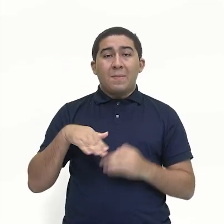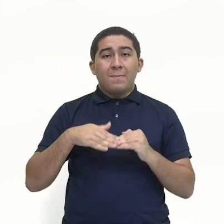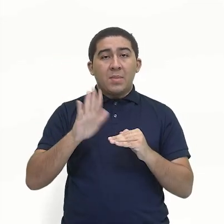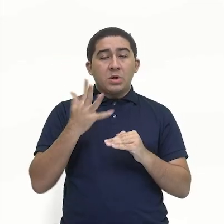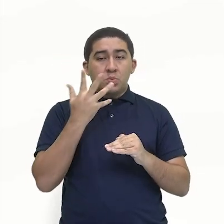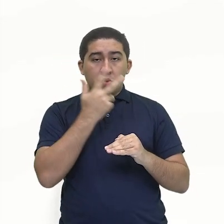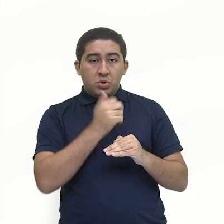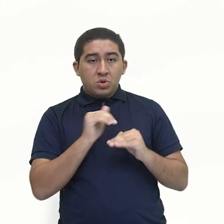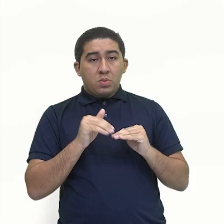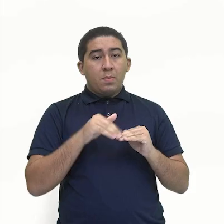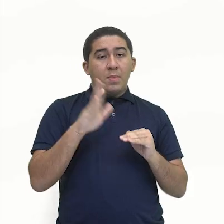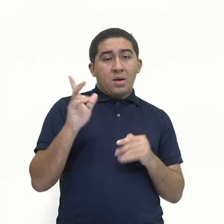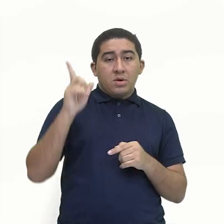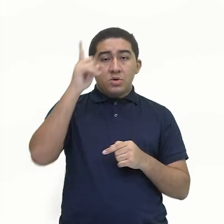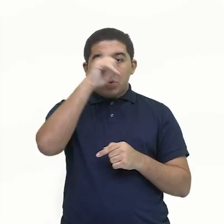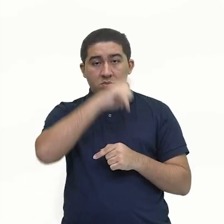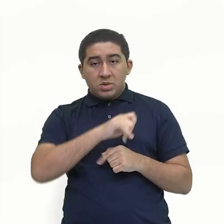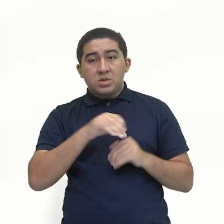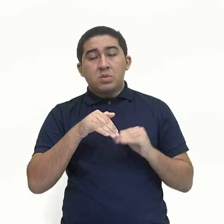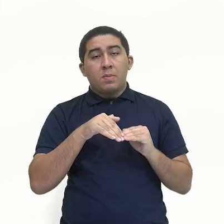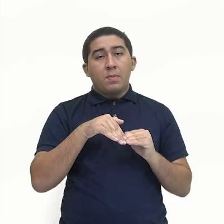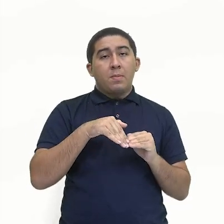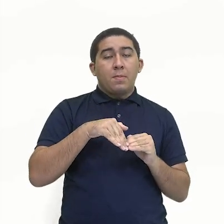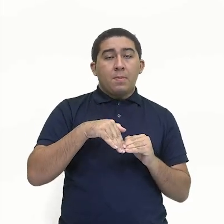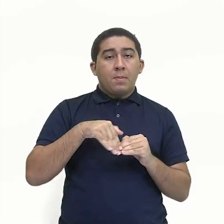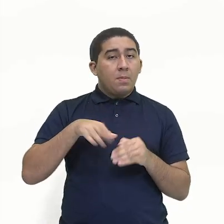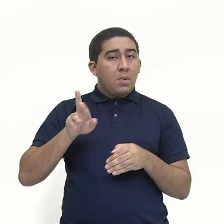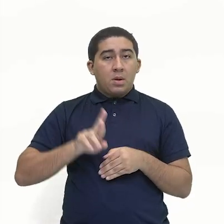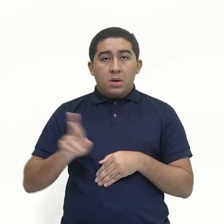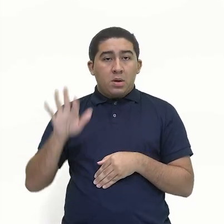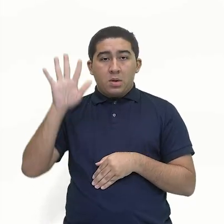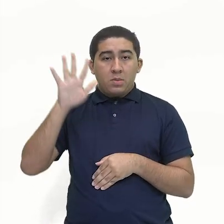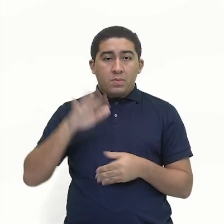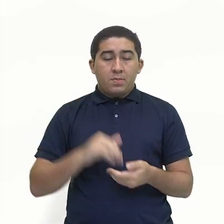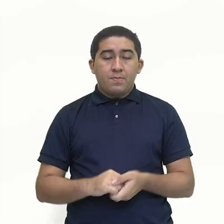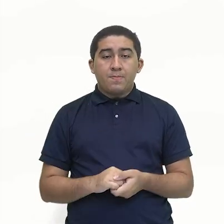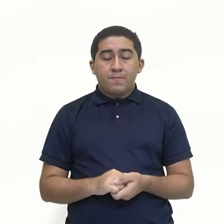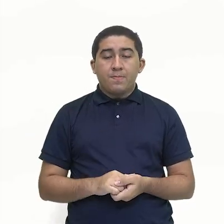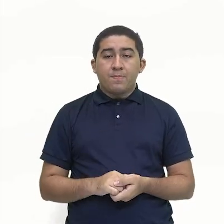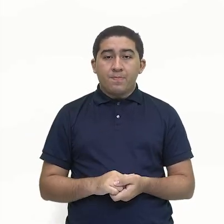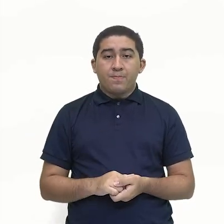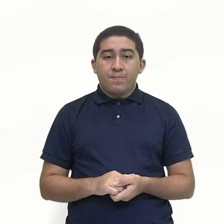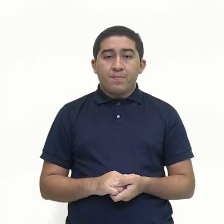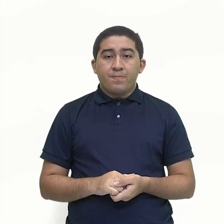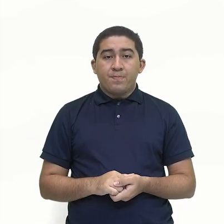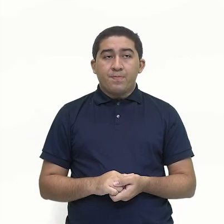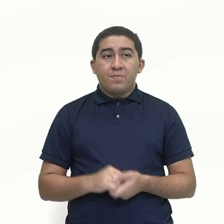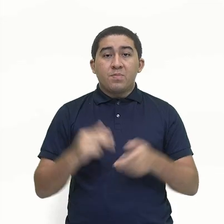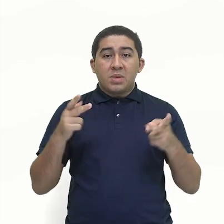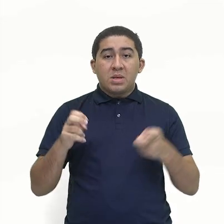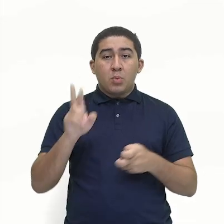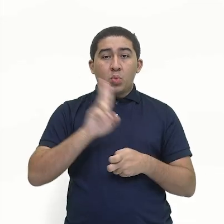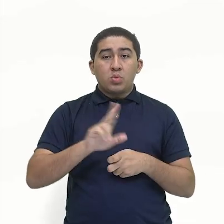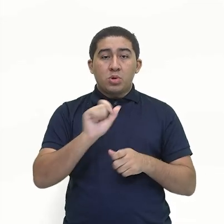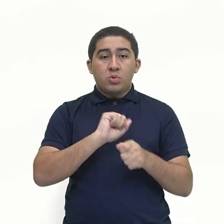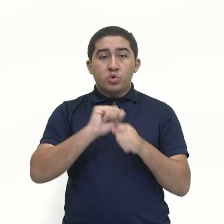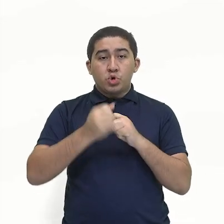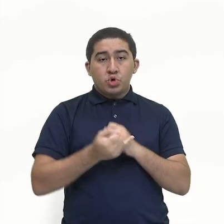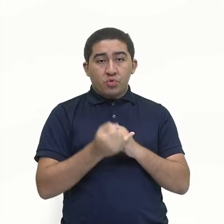mais difícil. More expensive, mais caro. Repare que eu vou pronunciar esses adjetivos, vocês vão perceber que